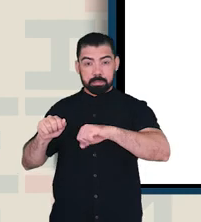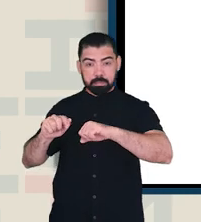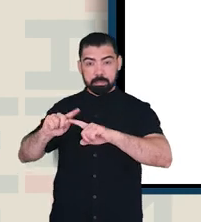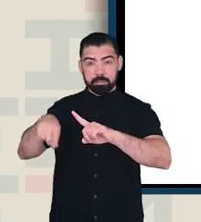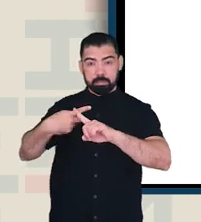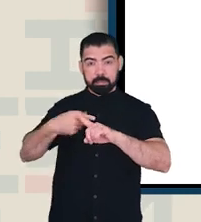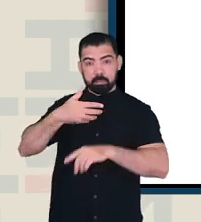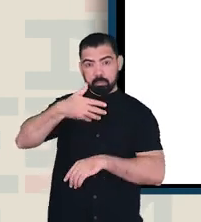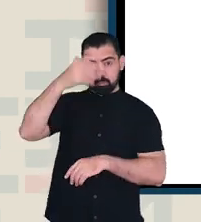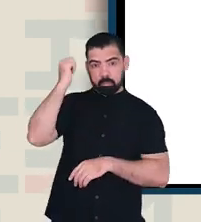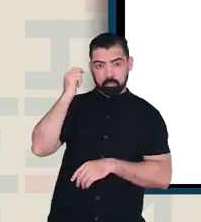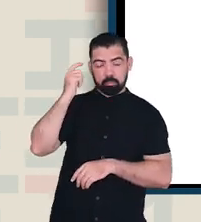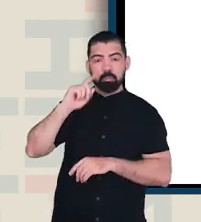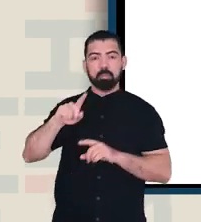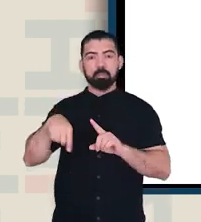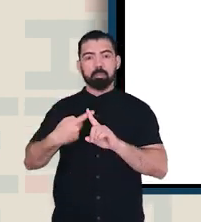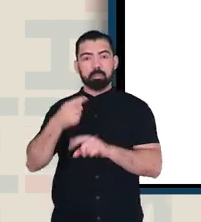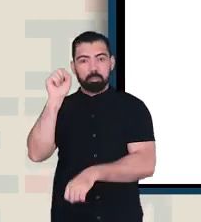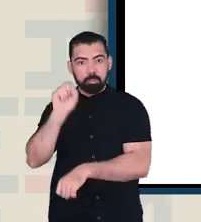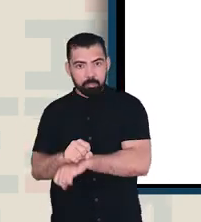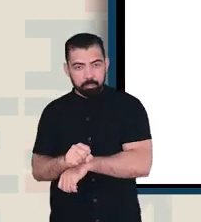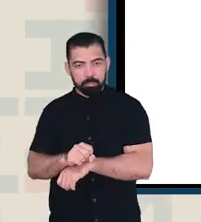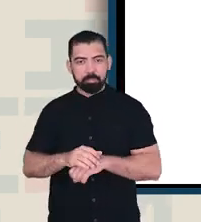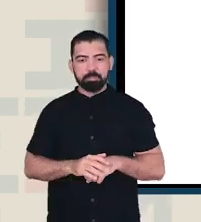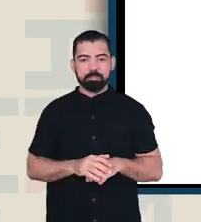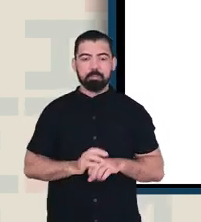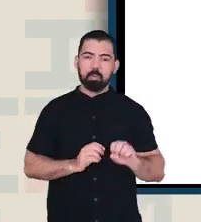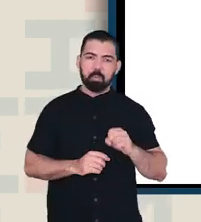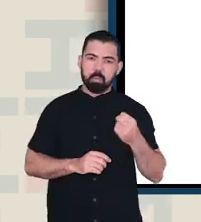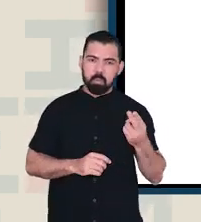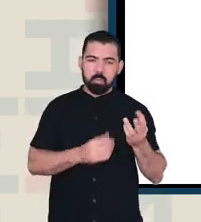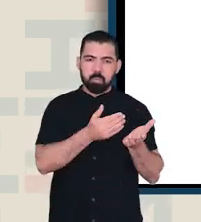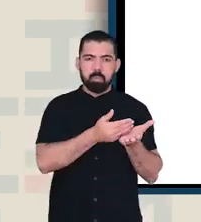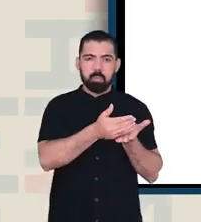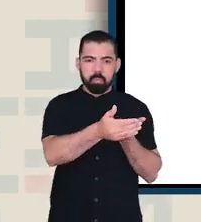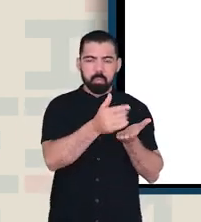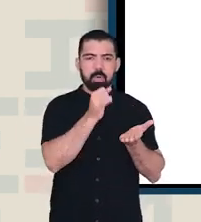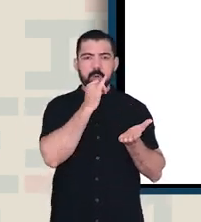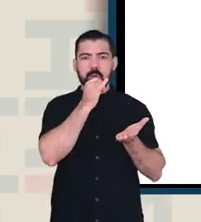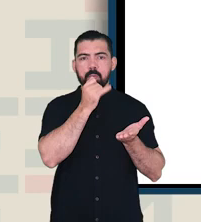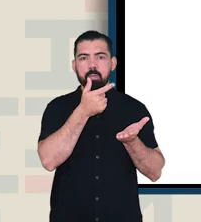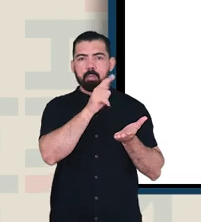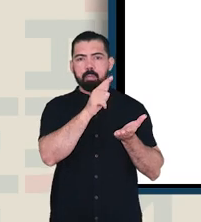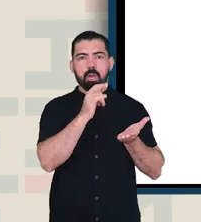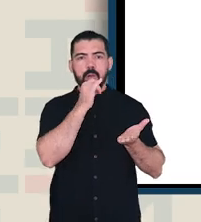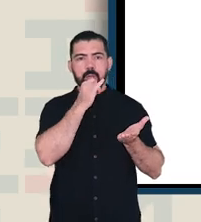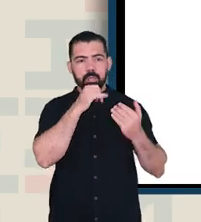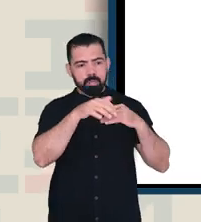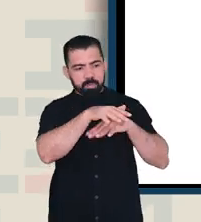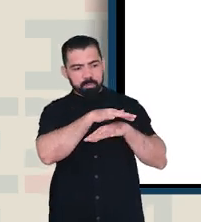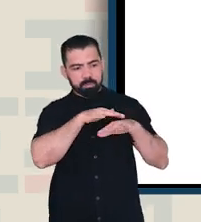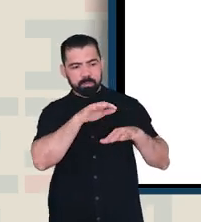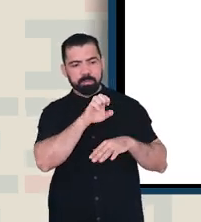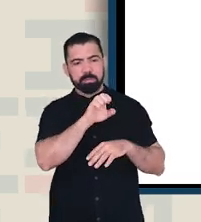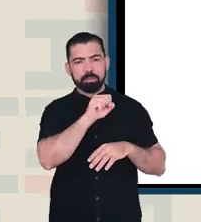acelerar, simplesmente para, ou então introduz uma outra